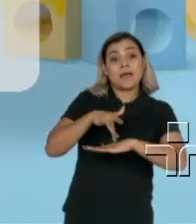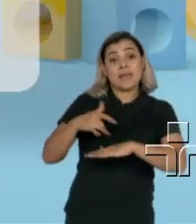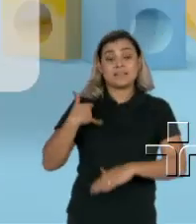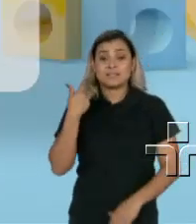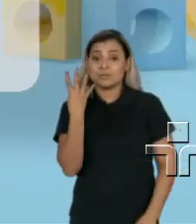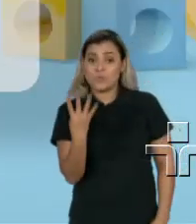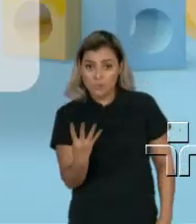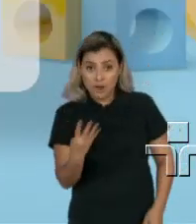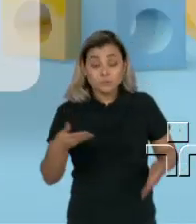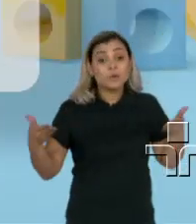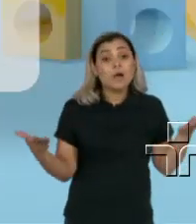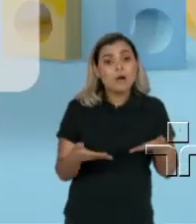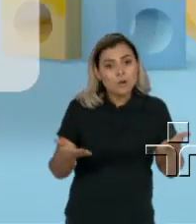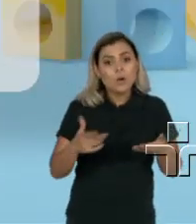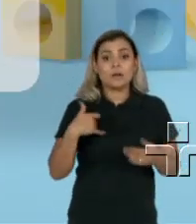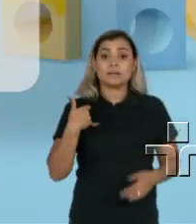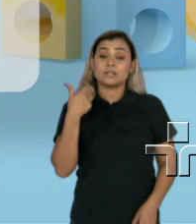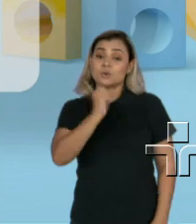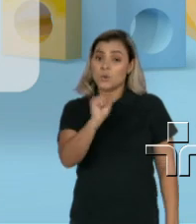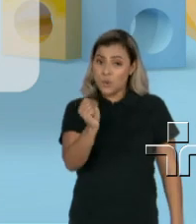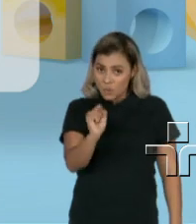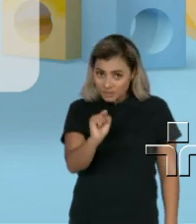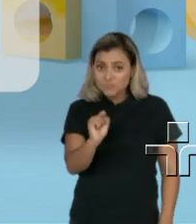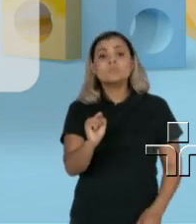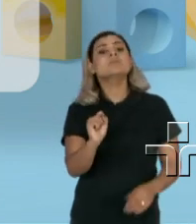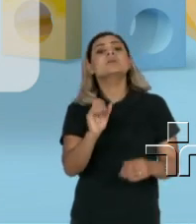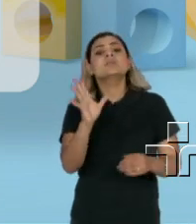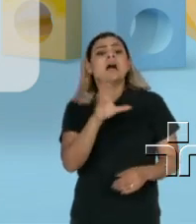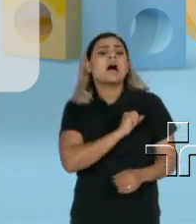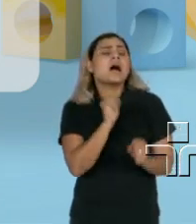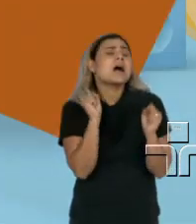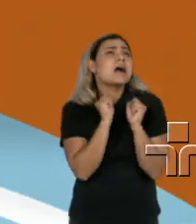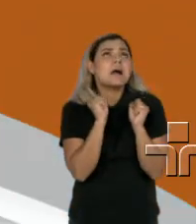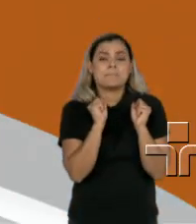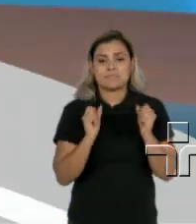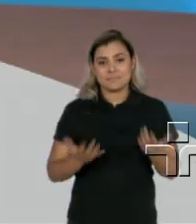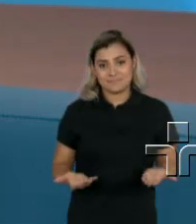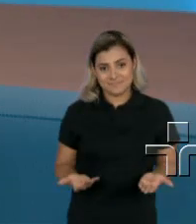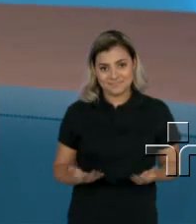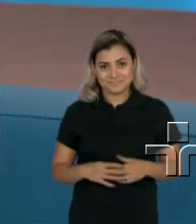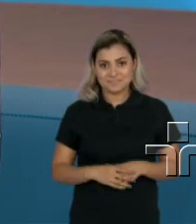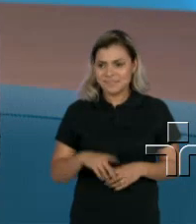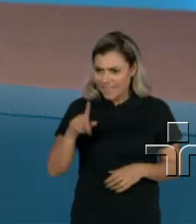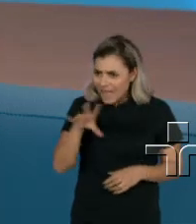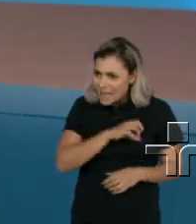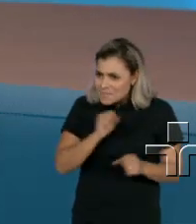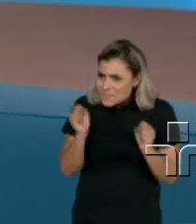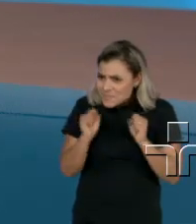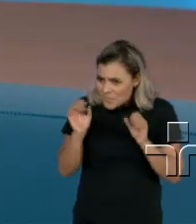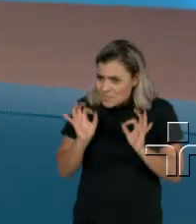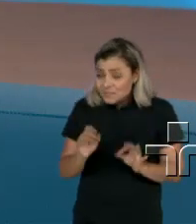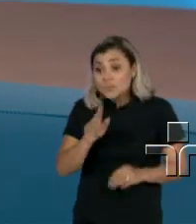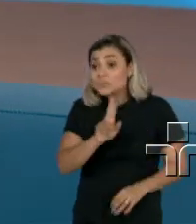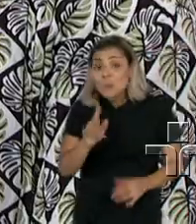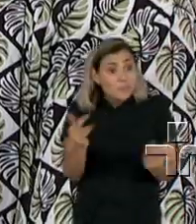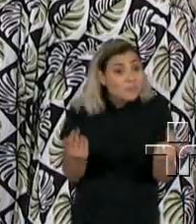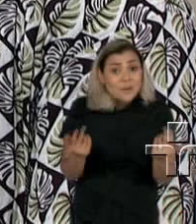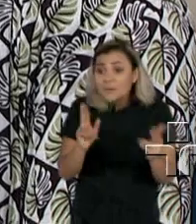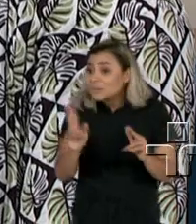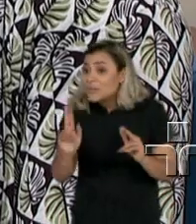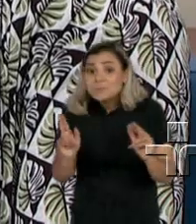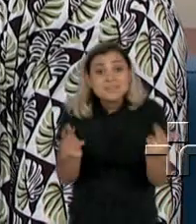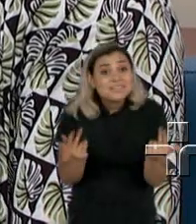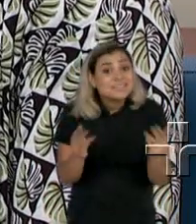atualmente está com oito anos e ela ama viver uma paixão mesmo manu manda